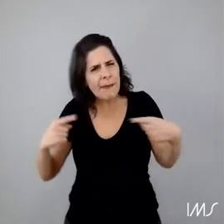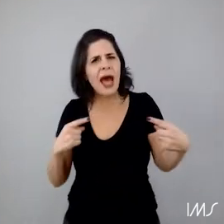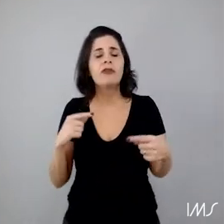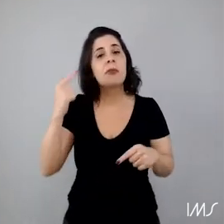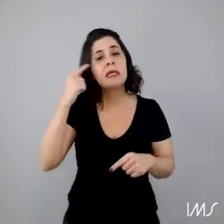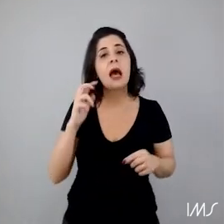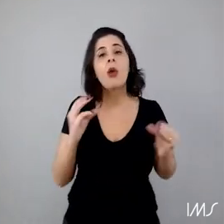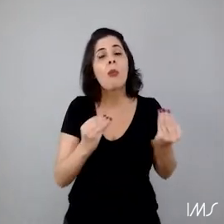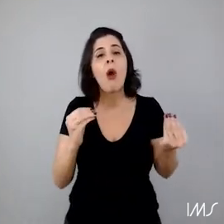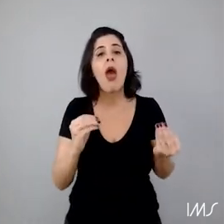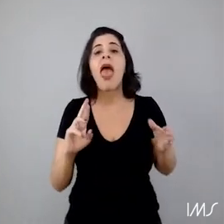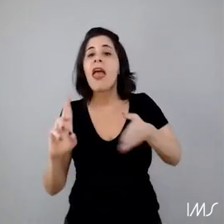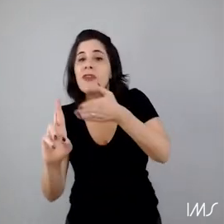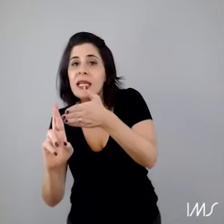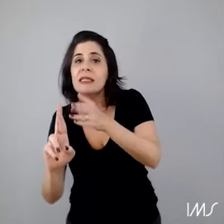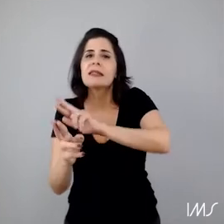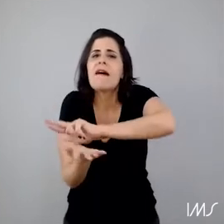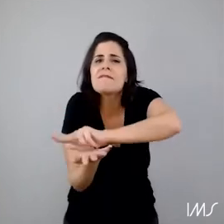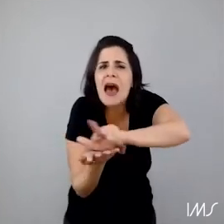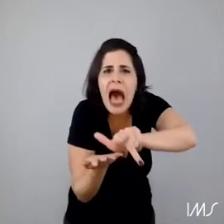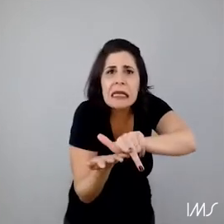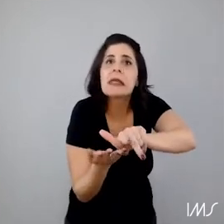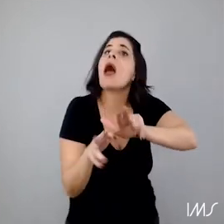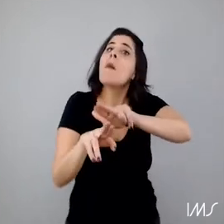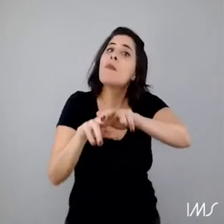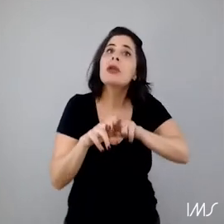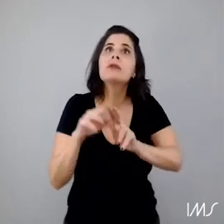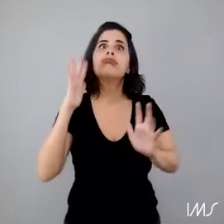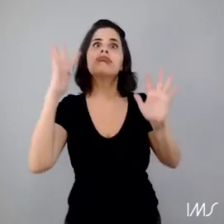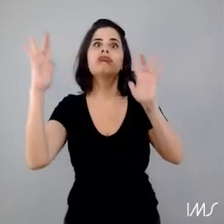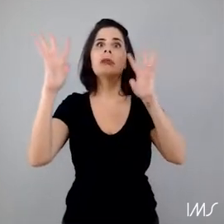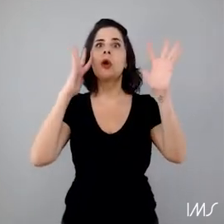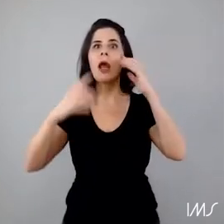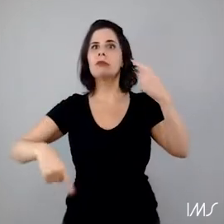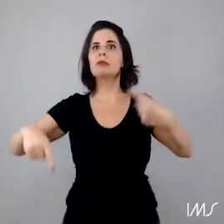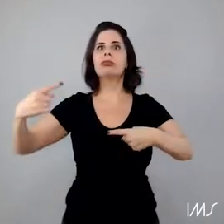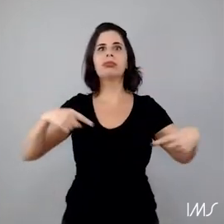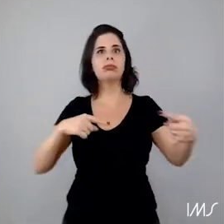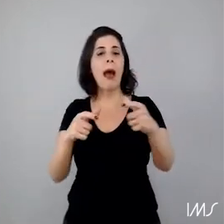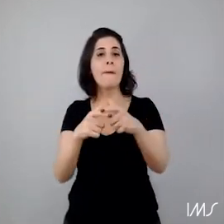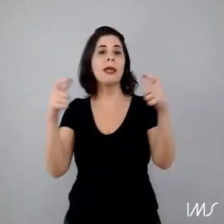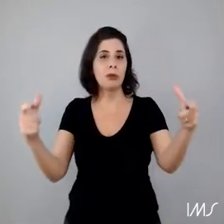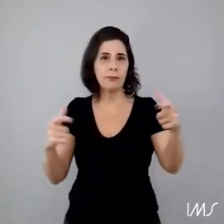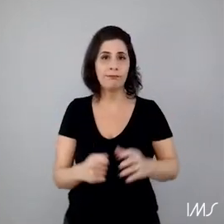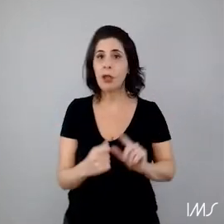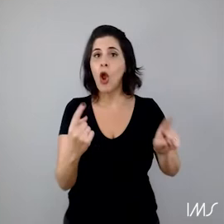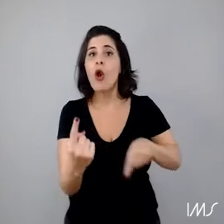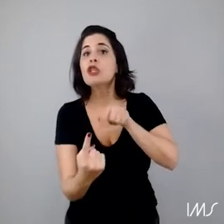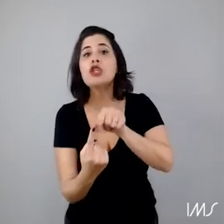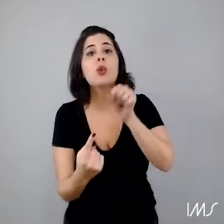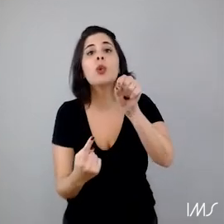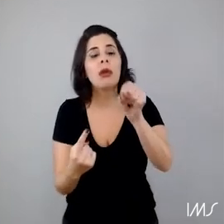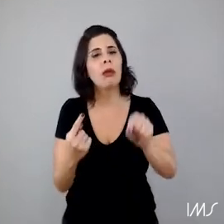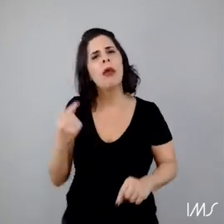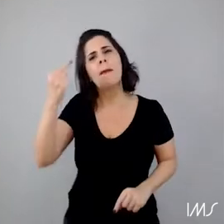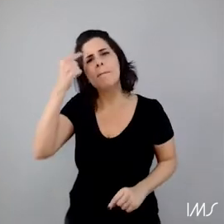referências inauguraram um terreno teórico conceitual expandido, no qual um dos objetivos era a inserção da história